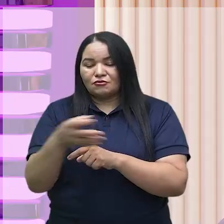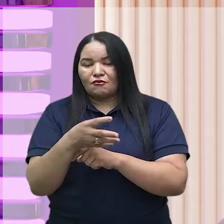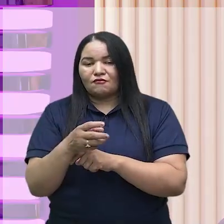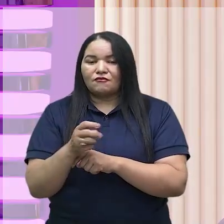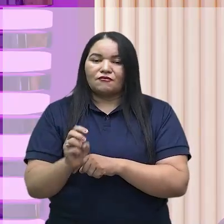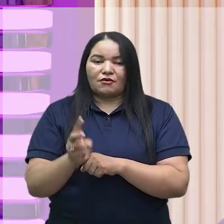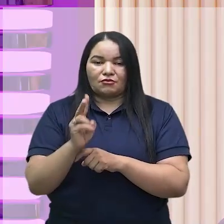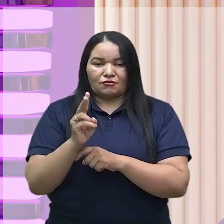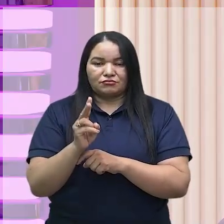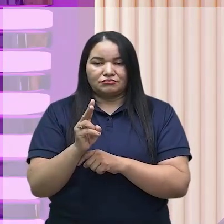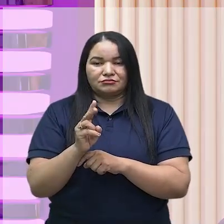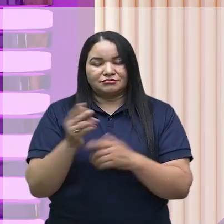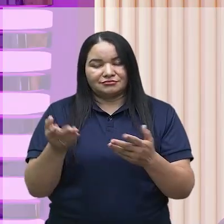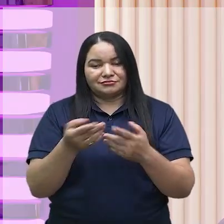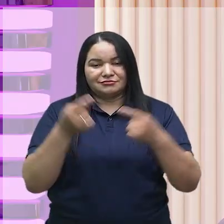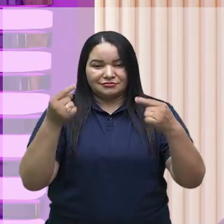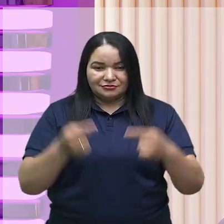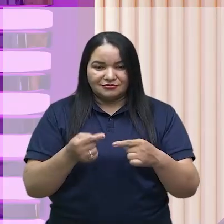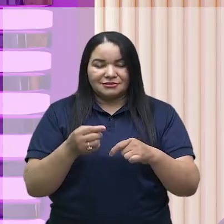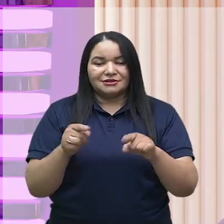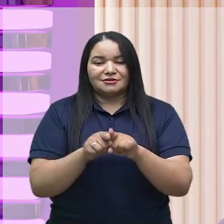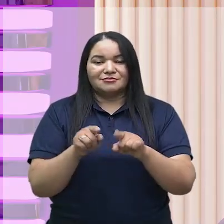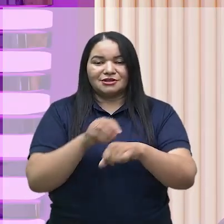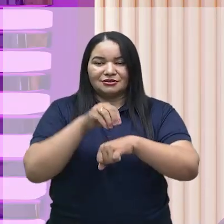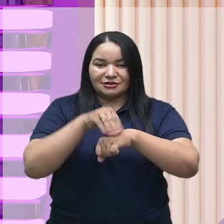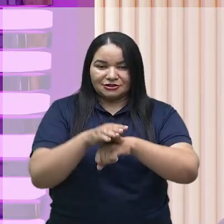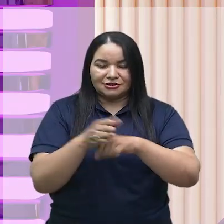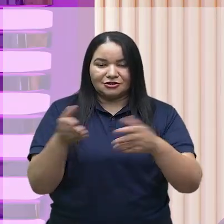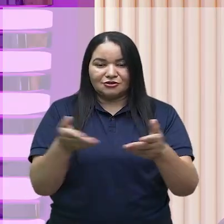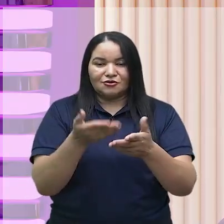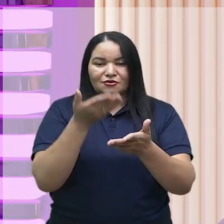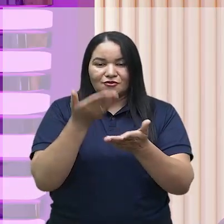E aí, com esse desafio, com essa dica também,